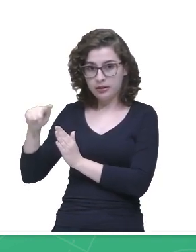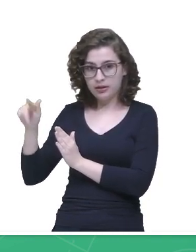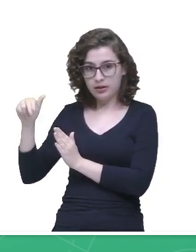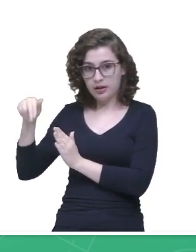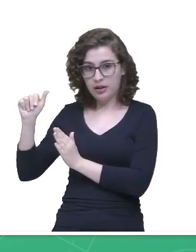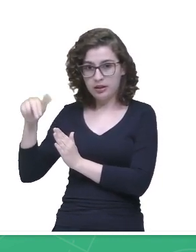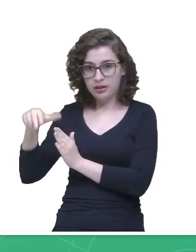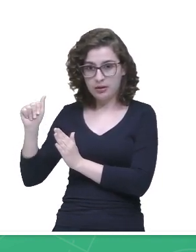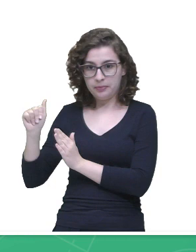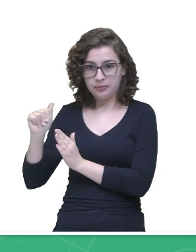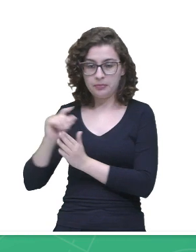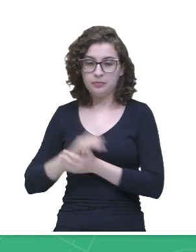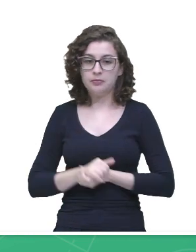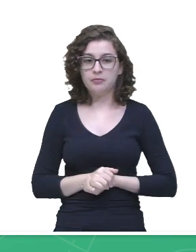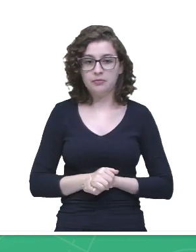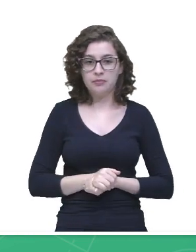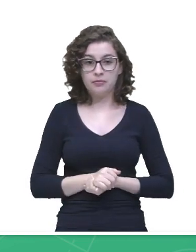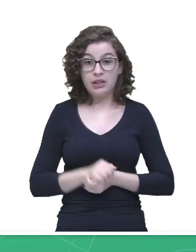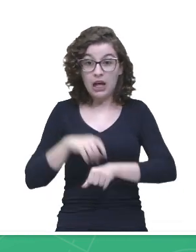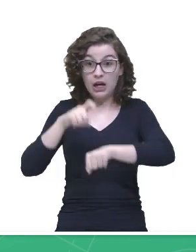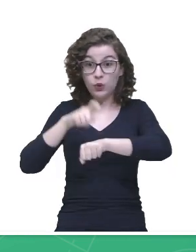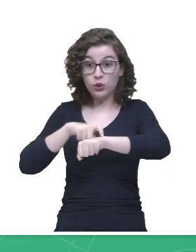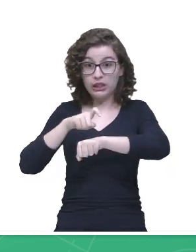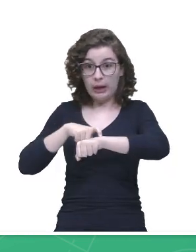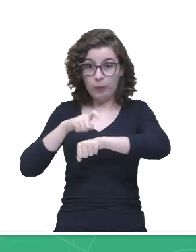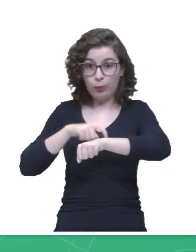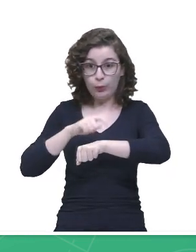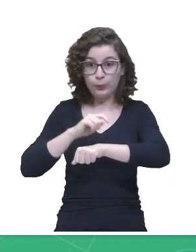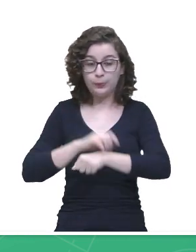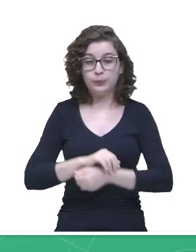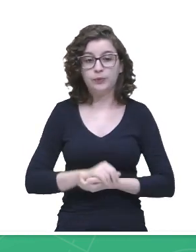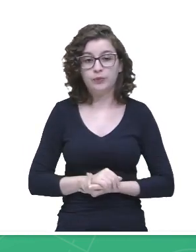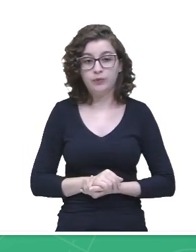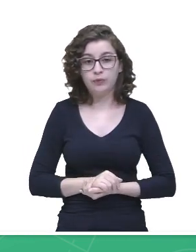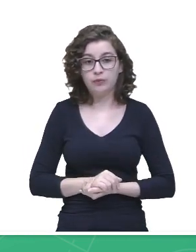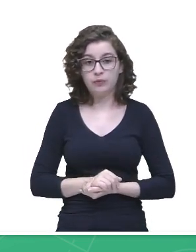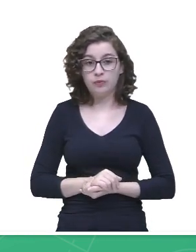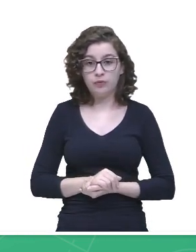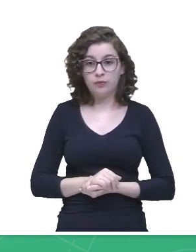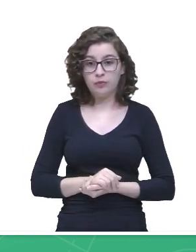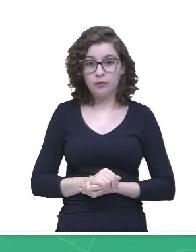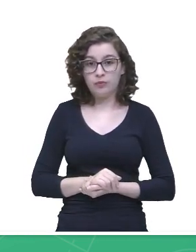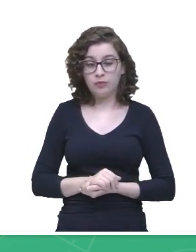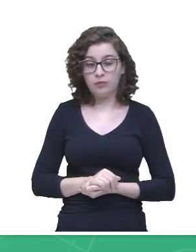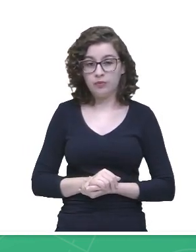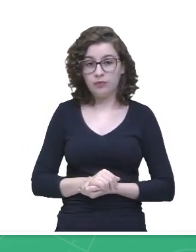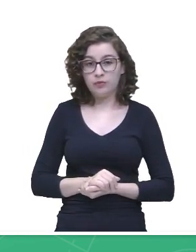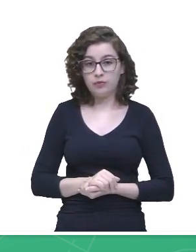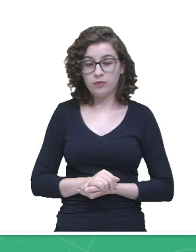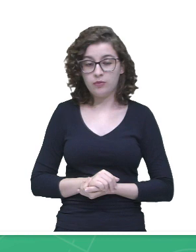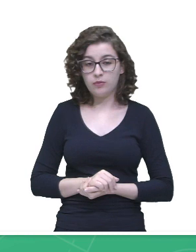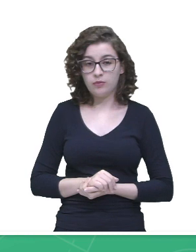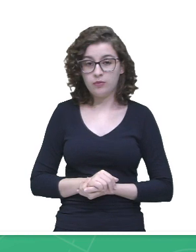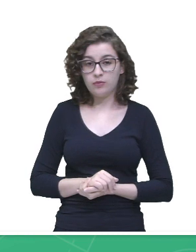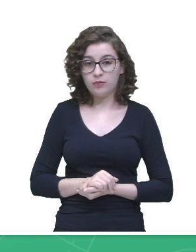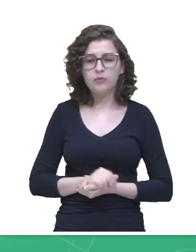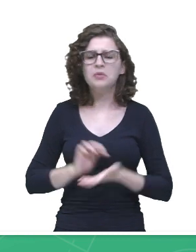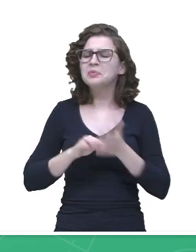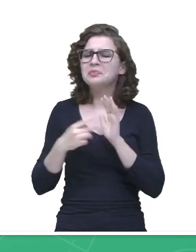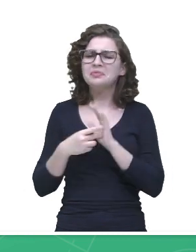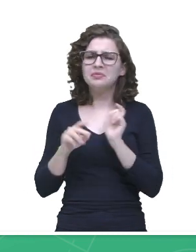para você, isso daqui é um marcador temporal. No espanhol se diz marcador temporal, que ele serve